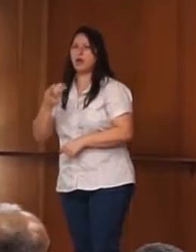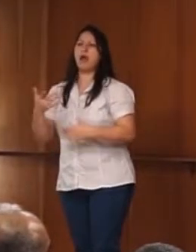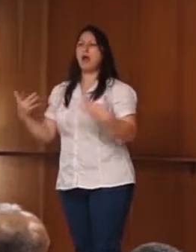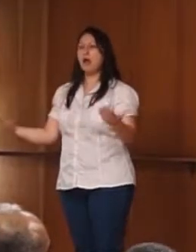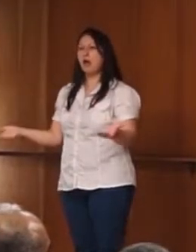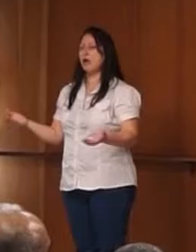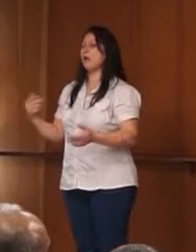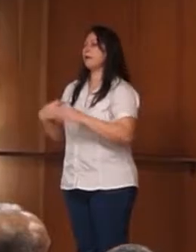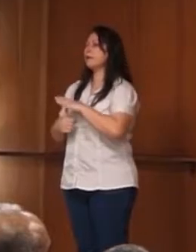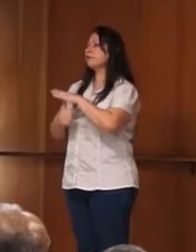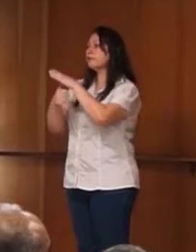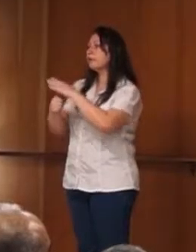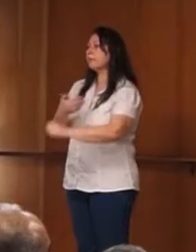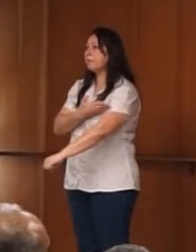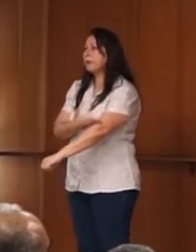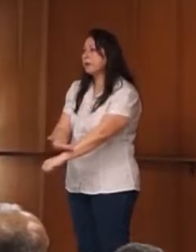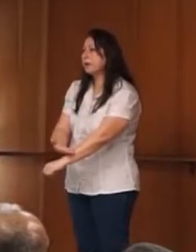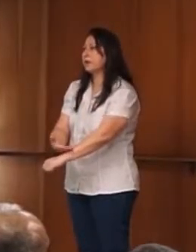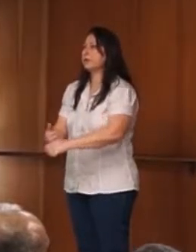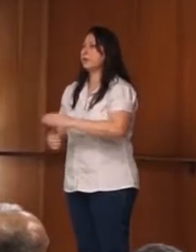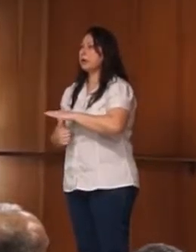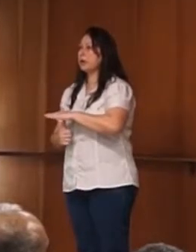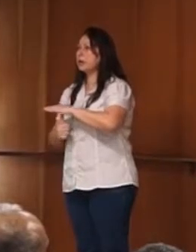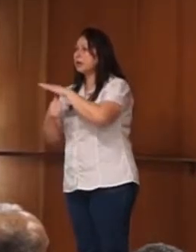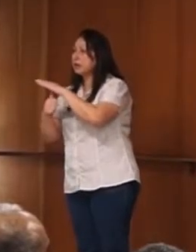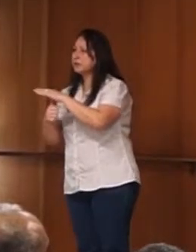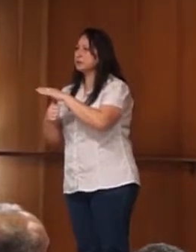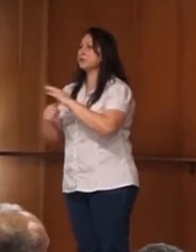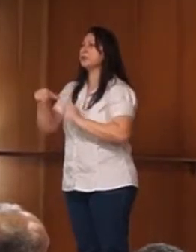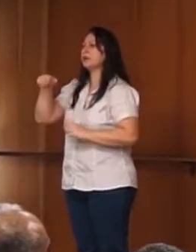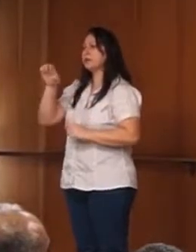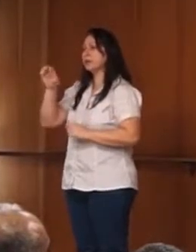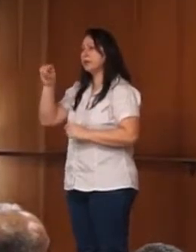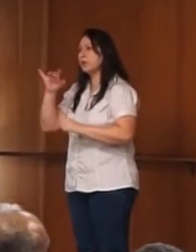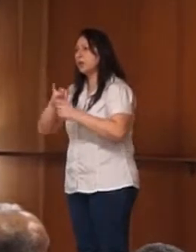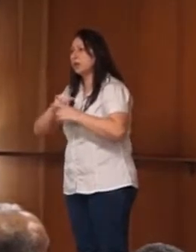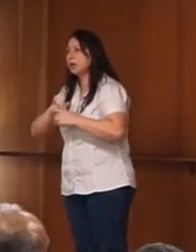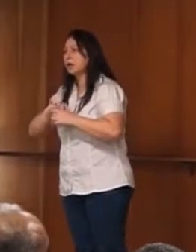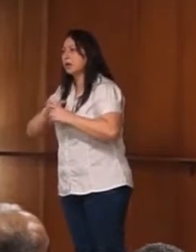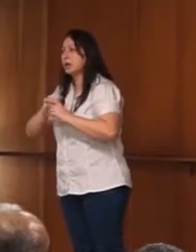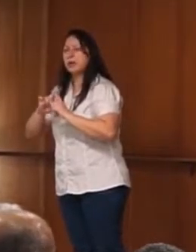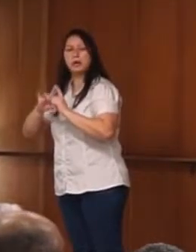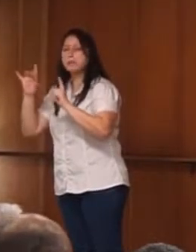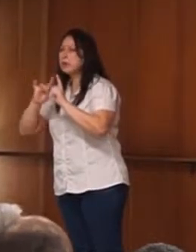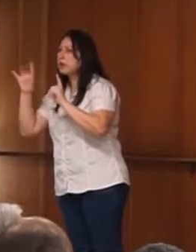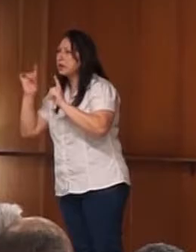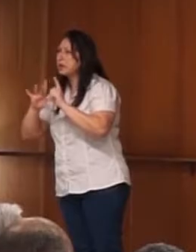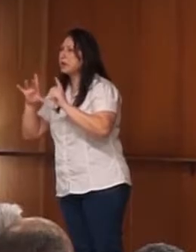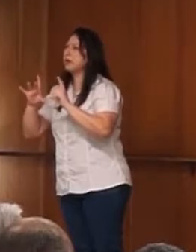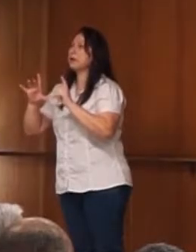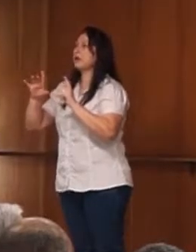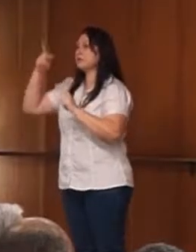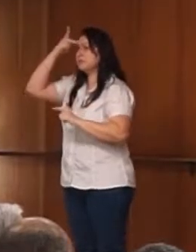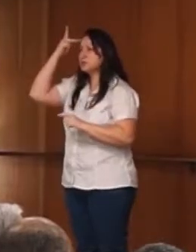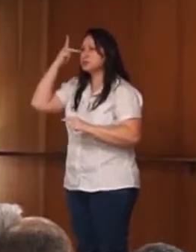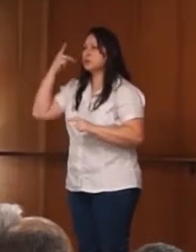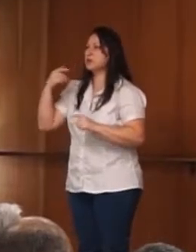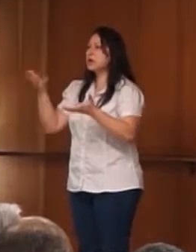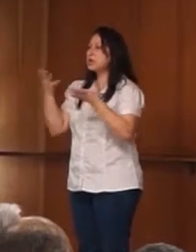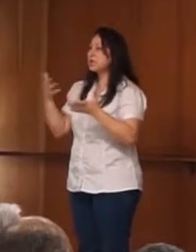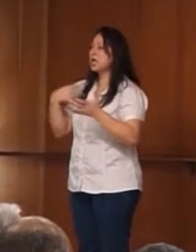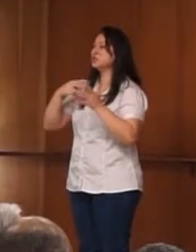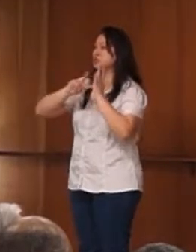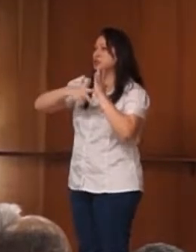branco, do reitor neoliberal, daquele que procura tirar o sindicato do campus, coisas desse tipo,